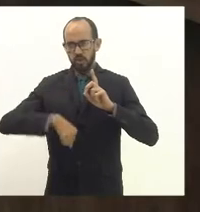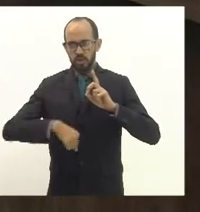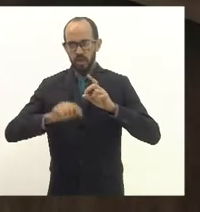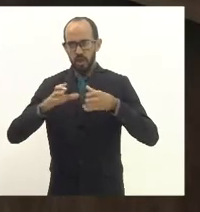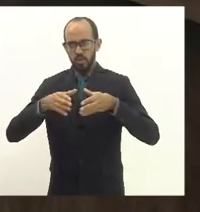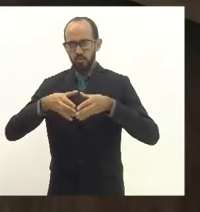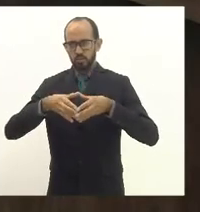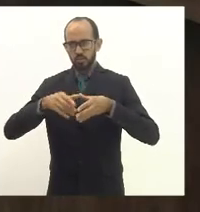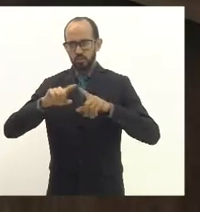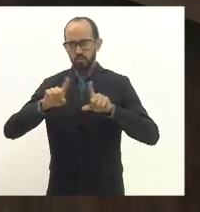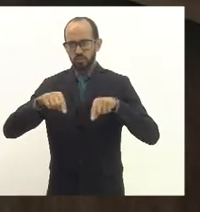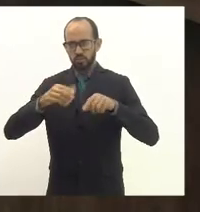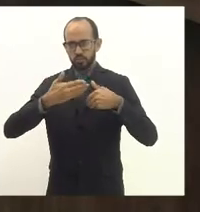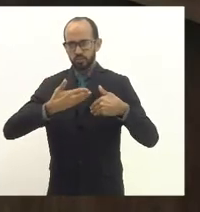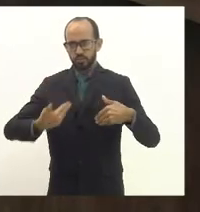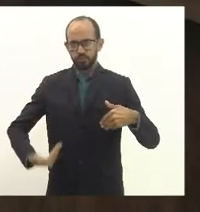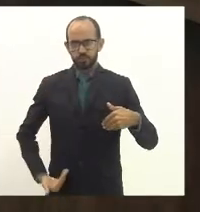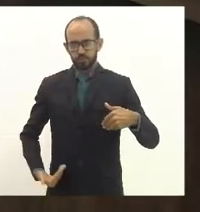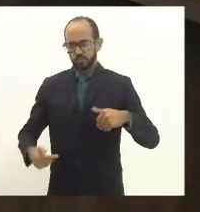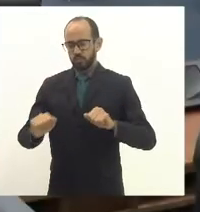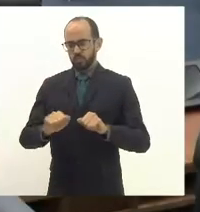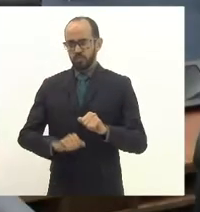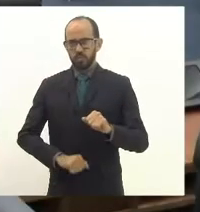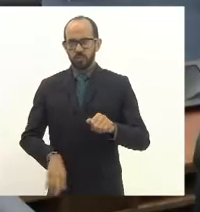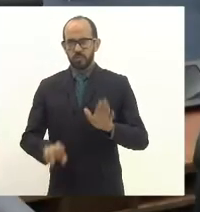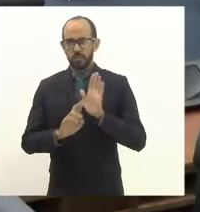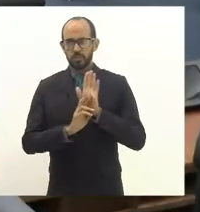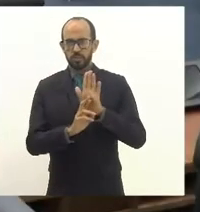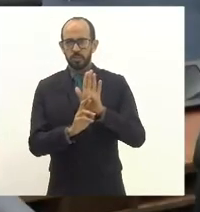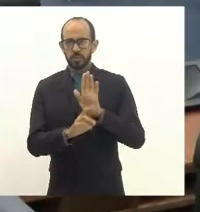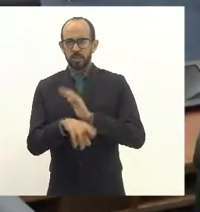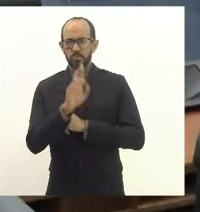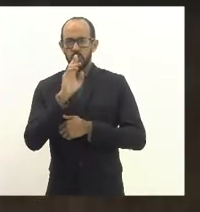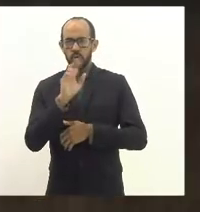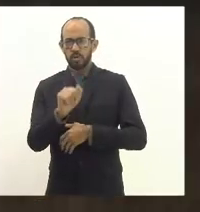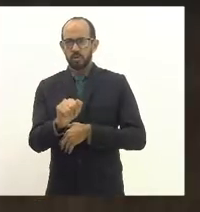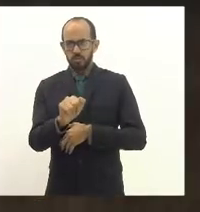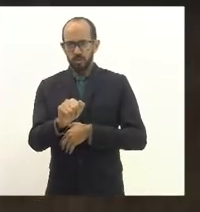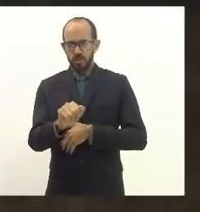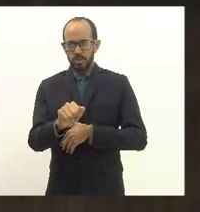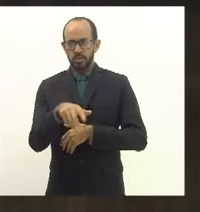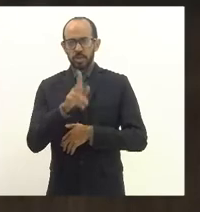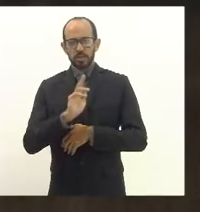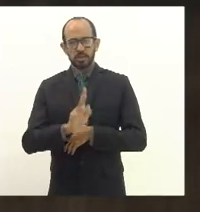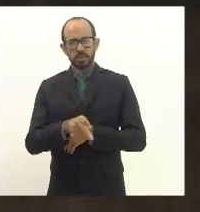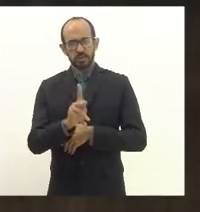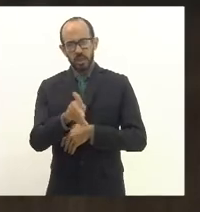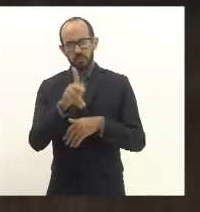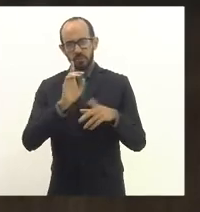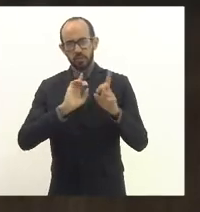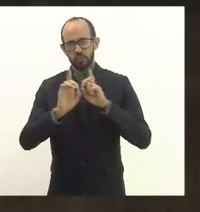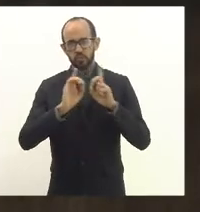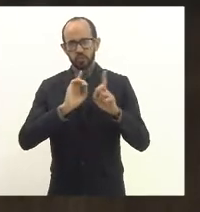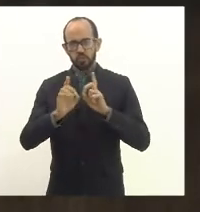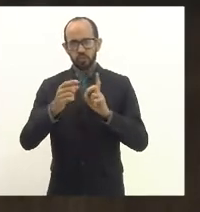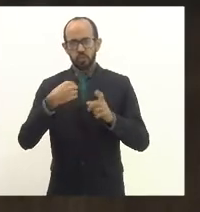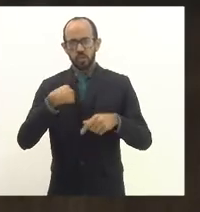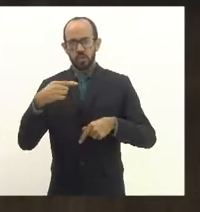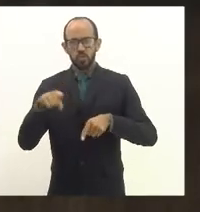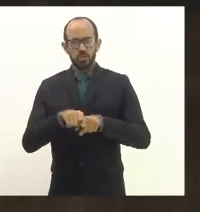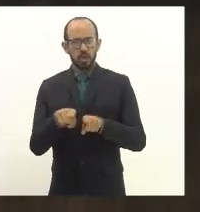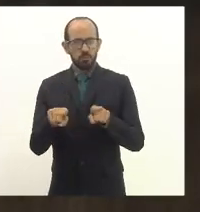Comissão de Servidores Públicos, na figura do deputado Rodrigo Amorim, tem discutido esse tema. Eu tenho